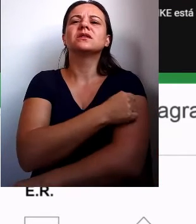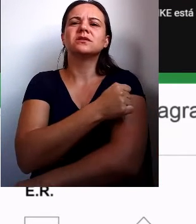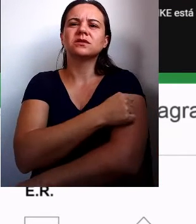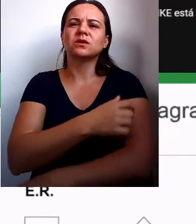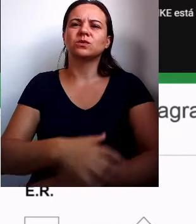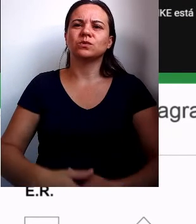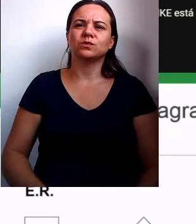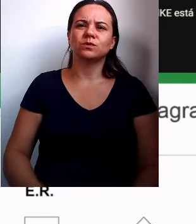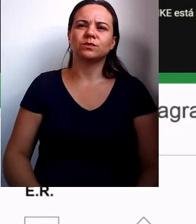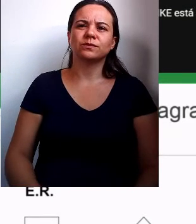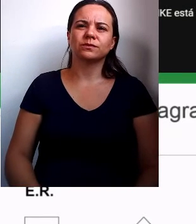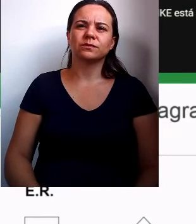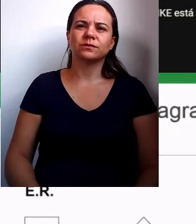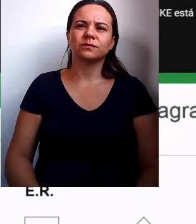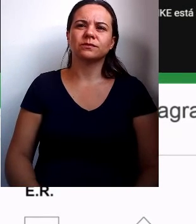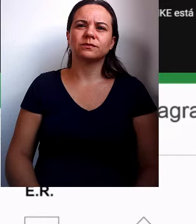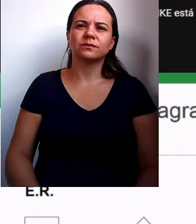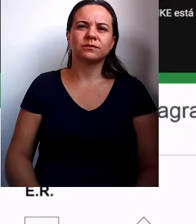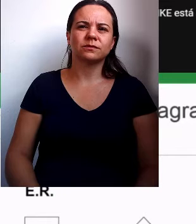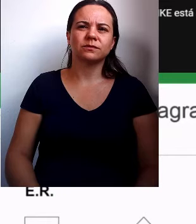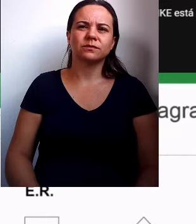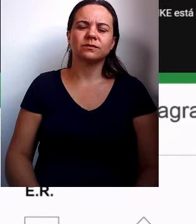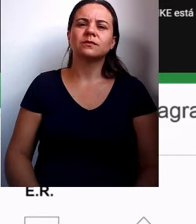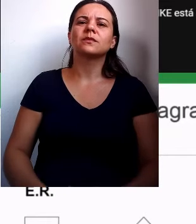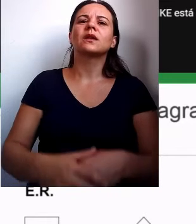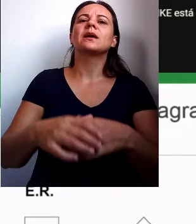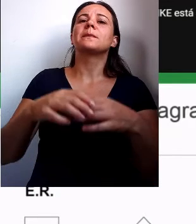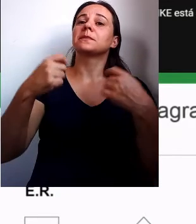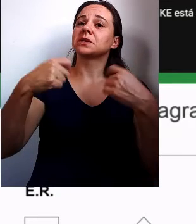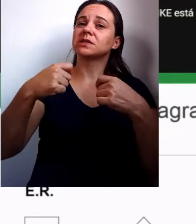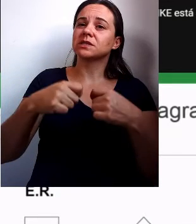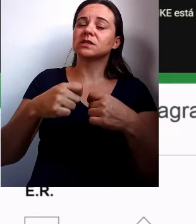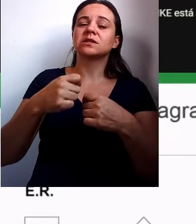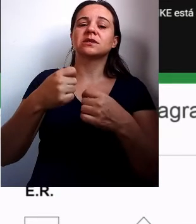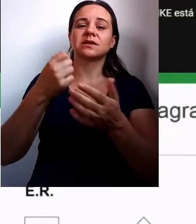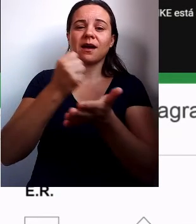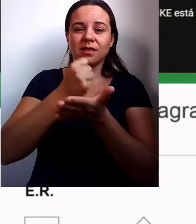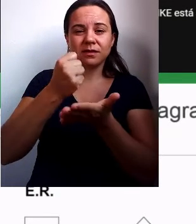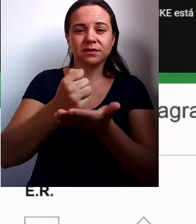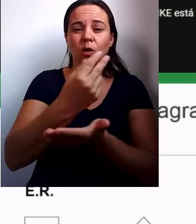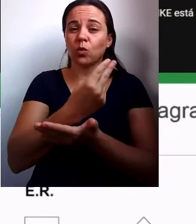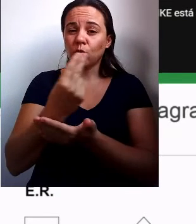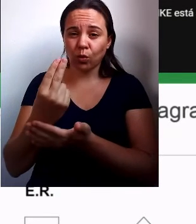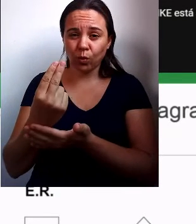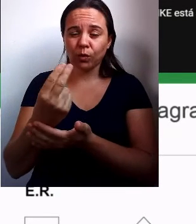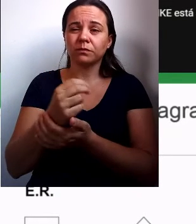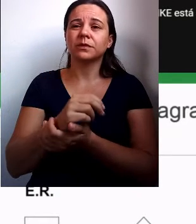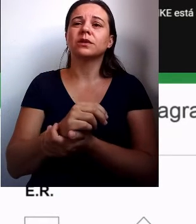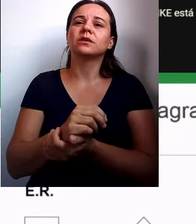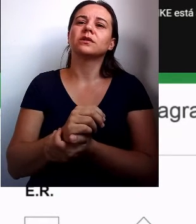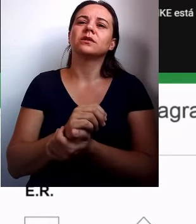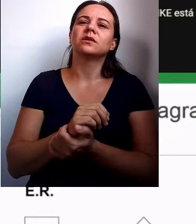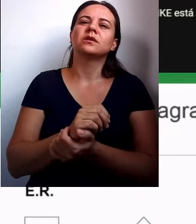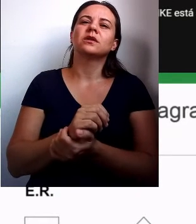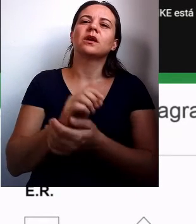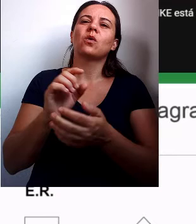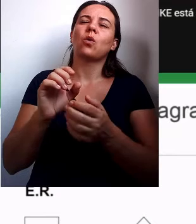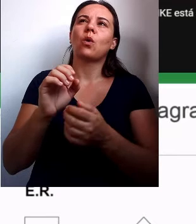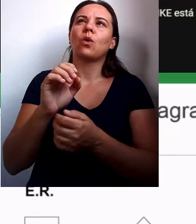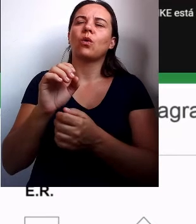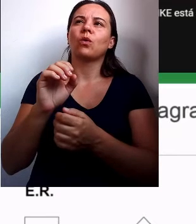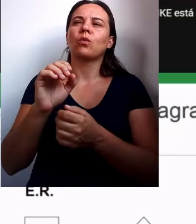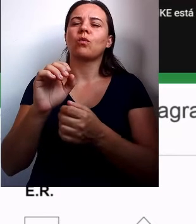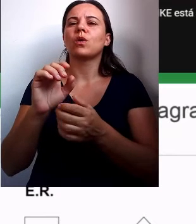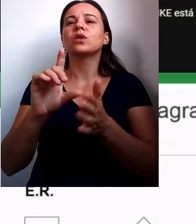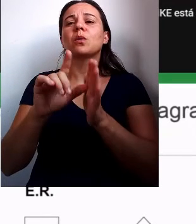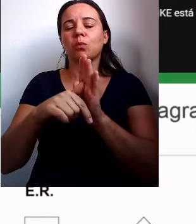é obrigatório, então, ele cadastrar o seu nome ou um apelido, né? E depois, então, daí,